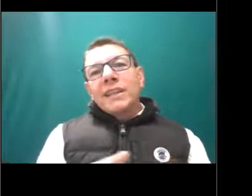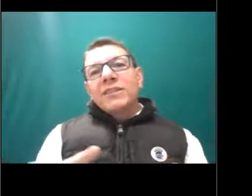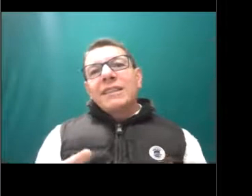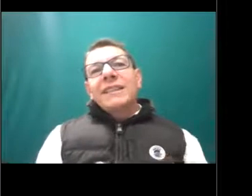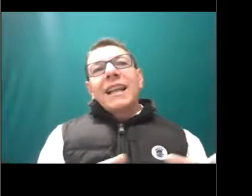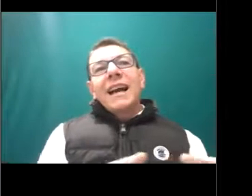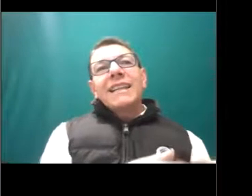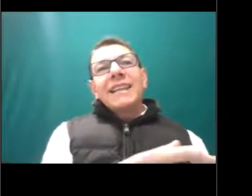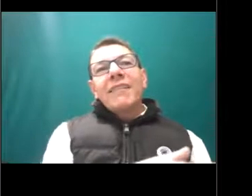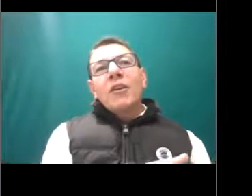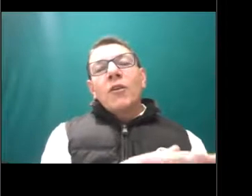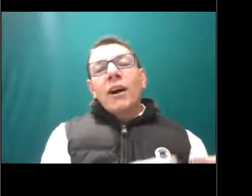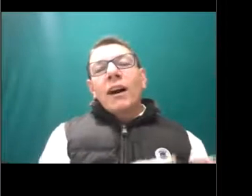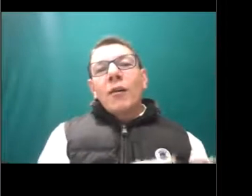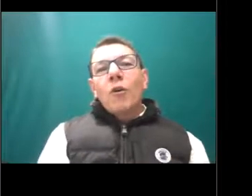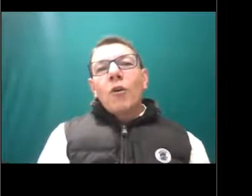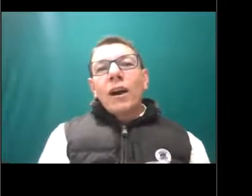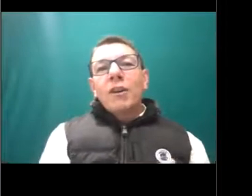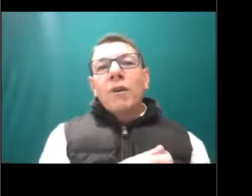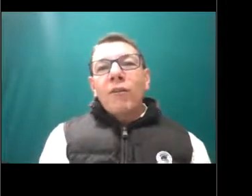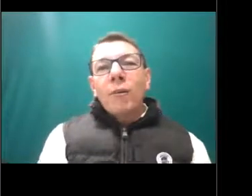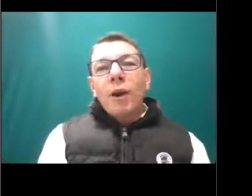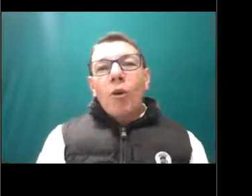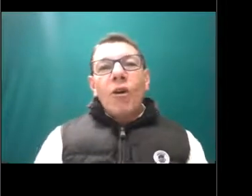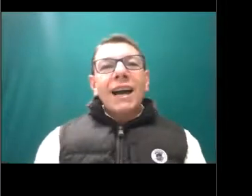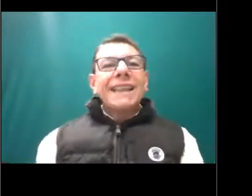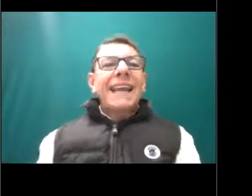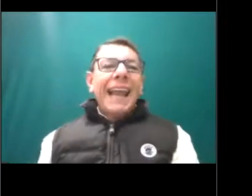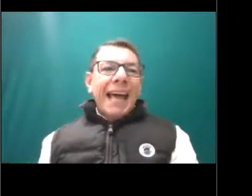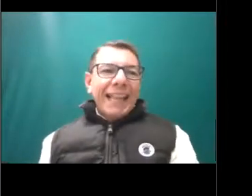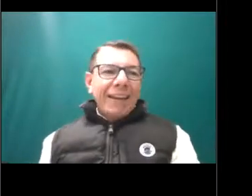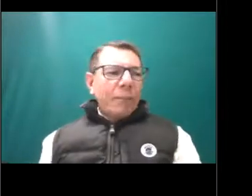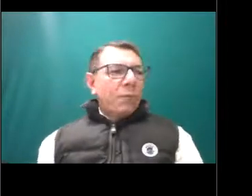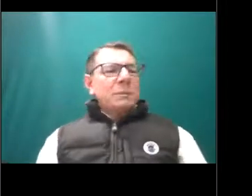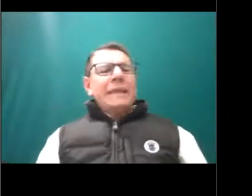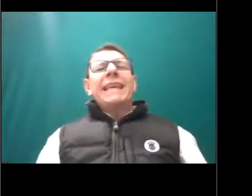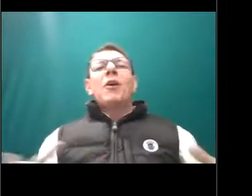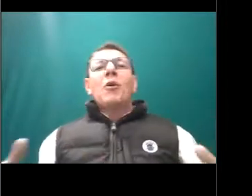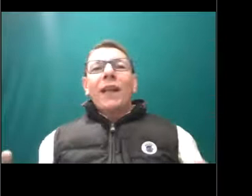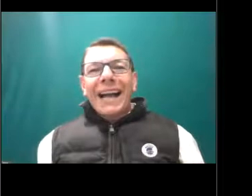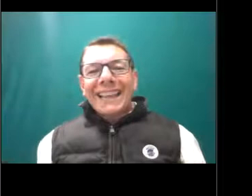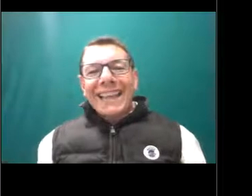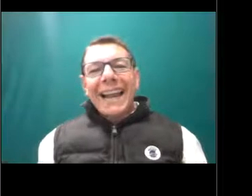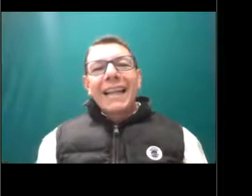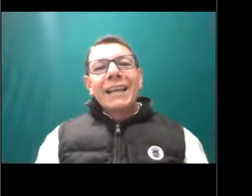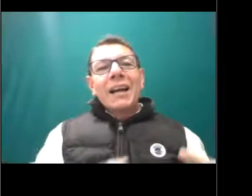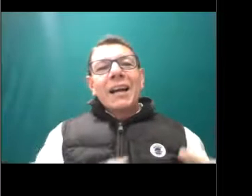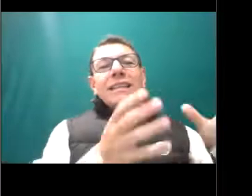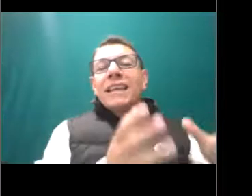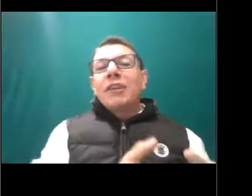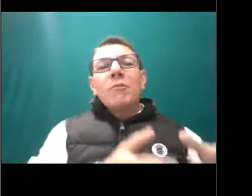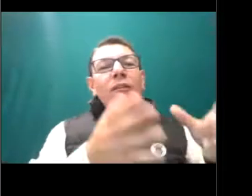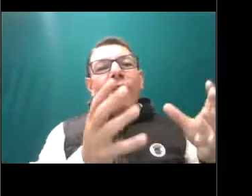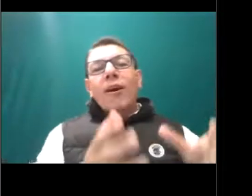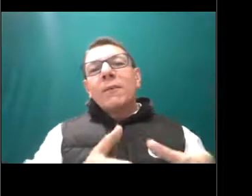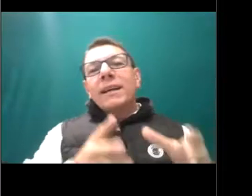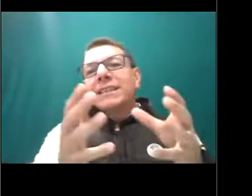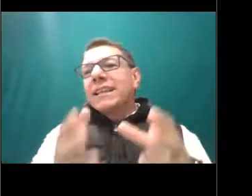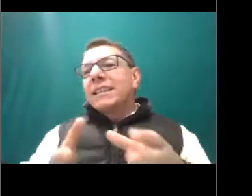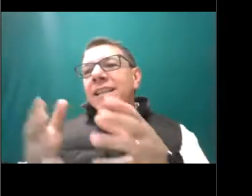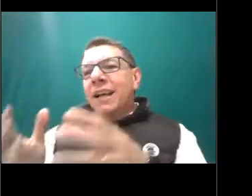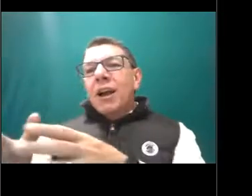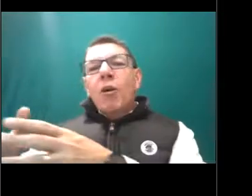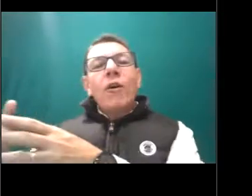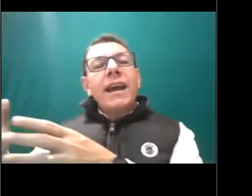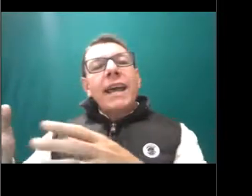o processo de ensilagem ele deve ocorrer de uma forma concatenada. Poxa, mas o que é concatenada? Mas, assim, é de uma forma